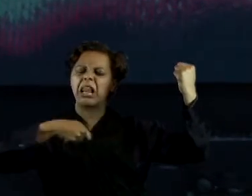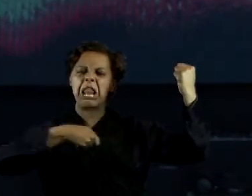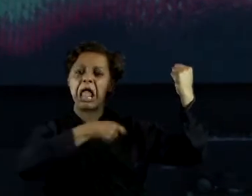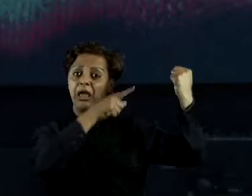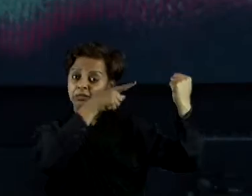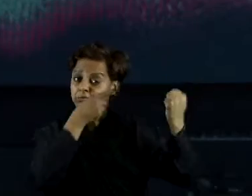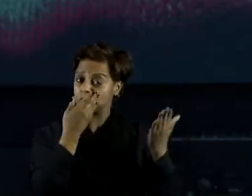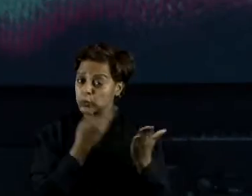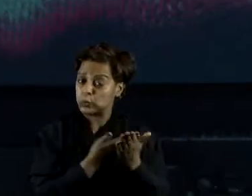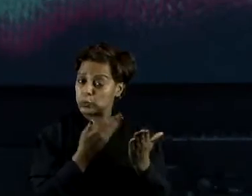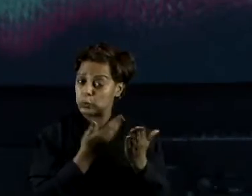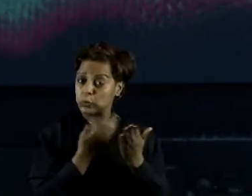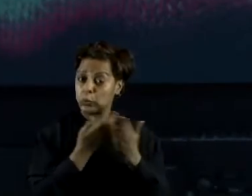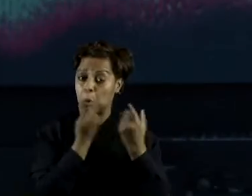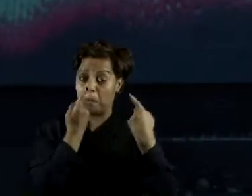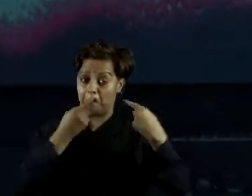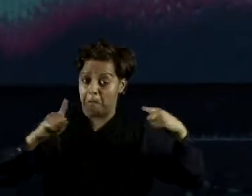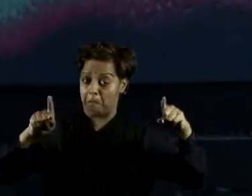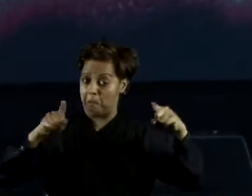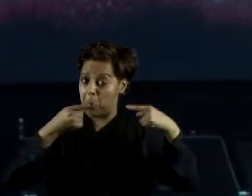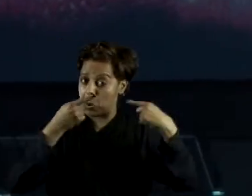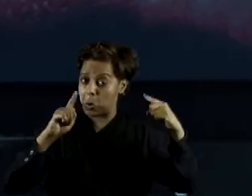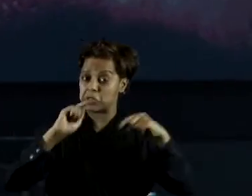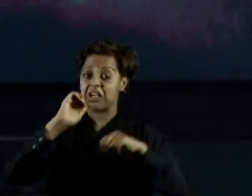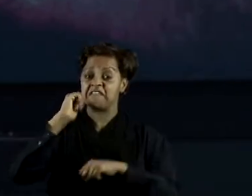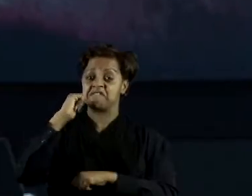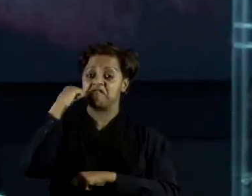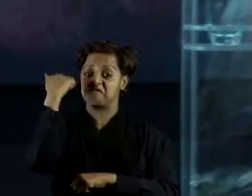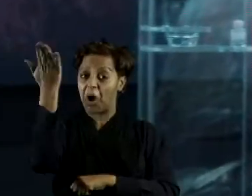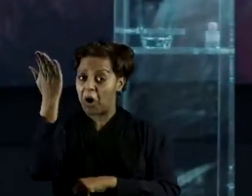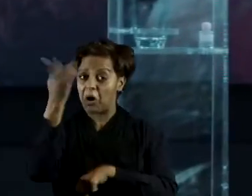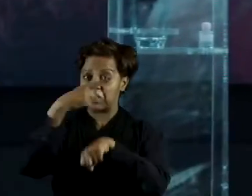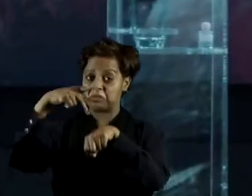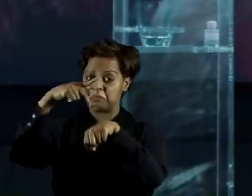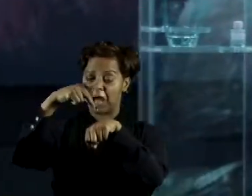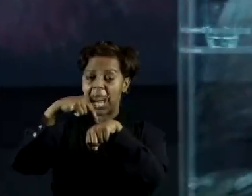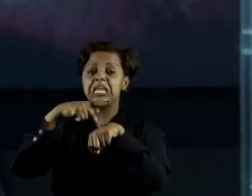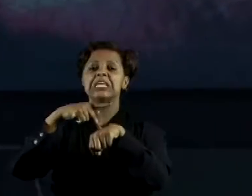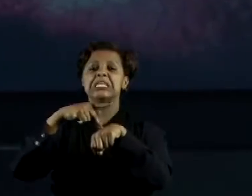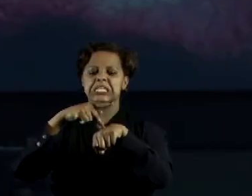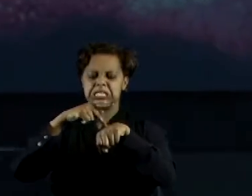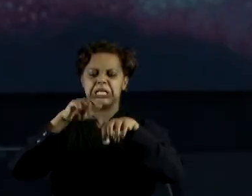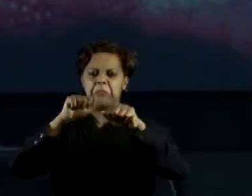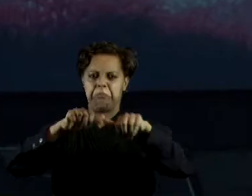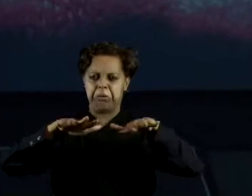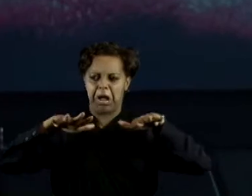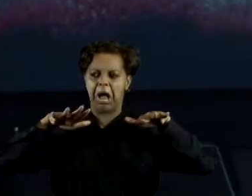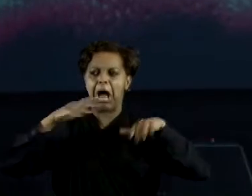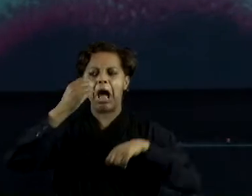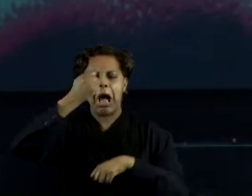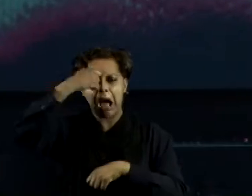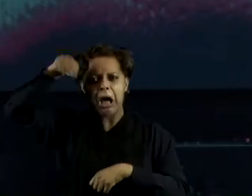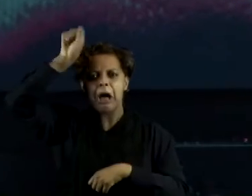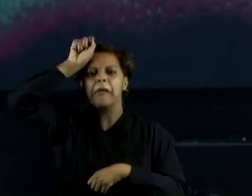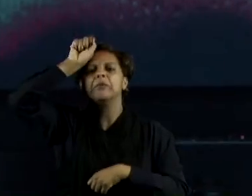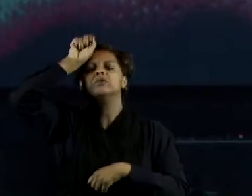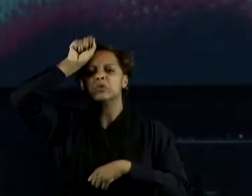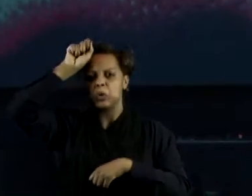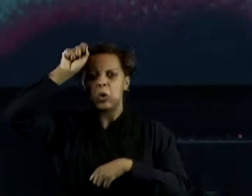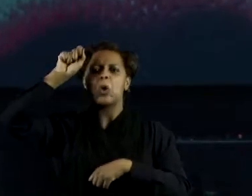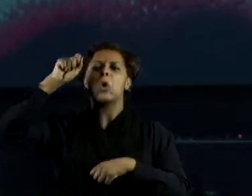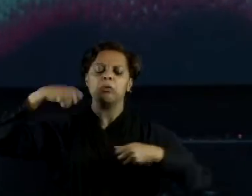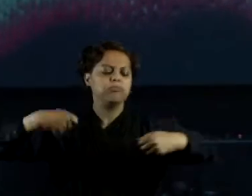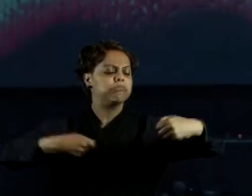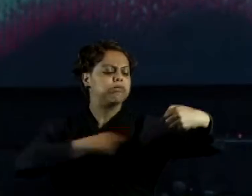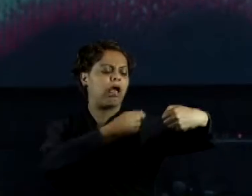estudou no Conservatório de Moscou, tocou nas grandes orquestras do Brasil, não chegou ali só